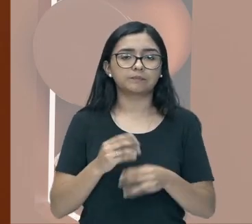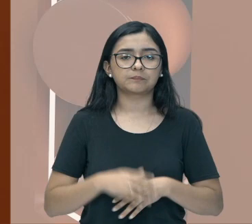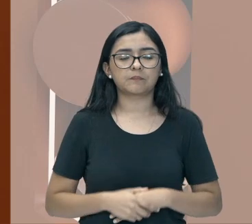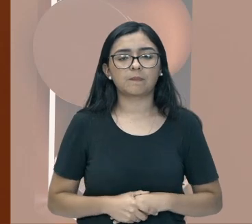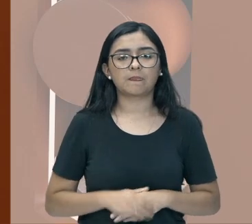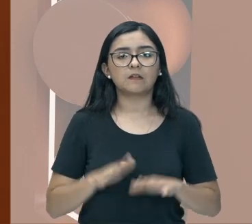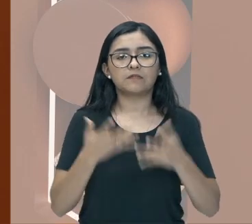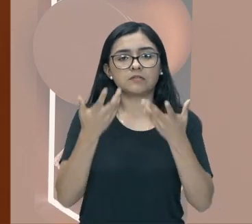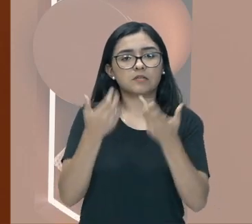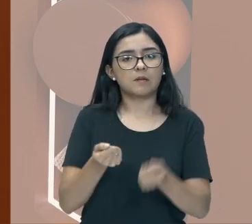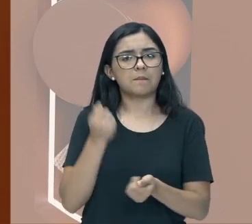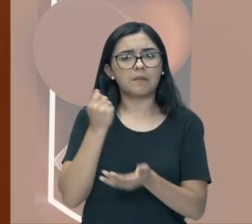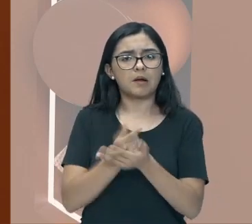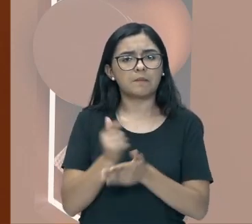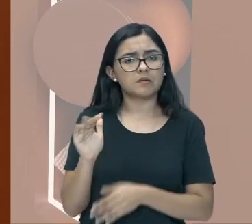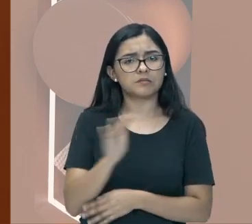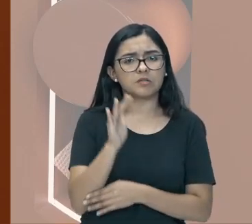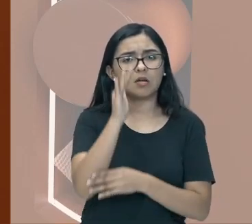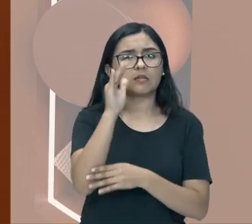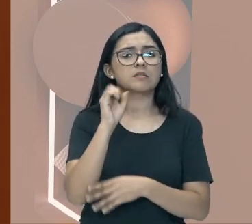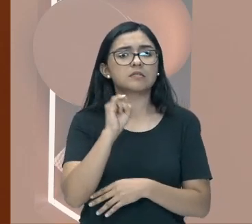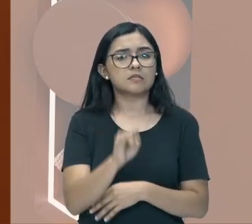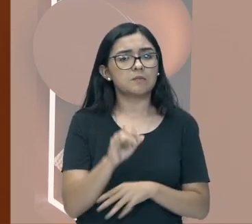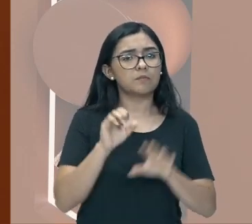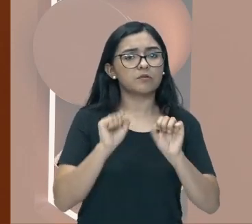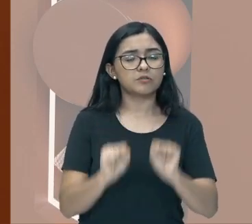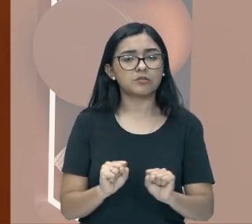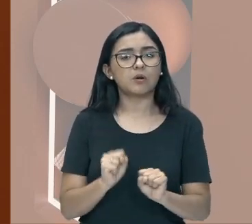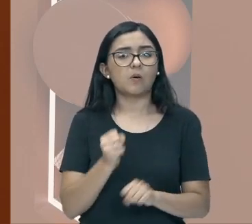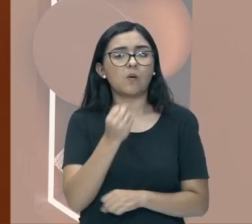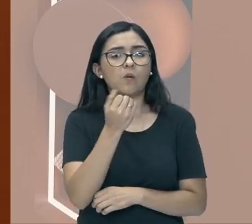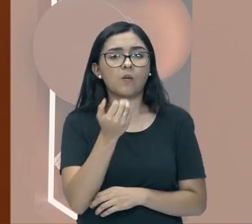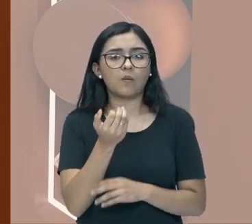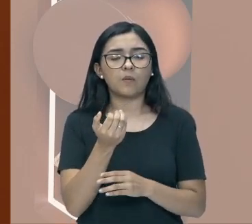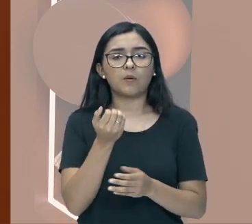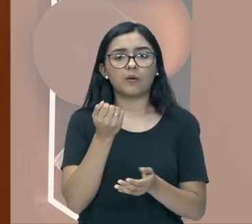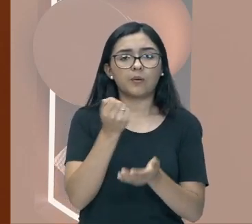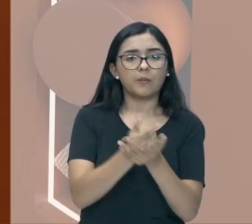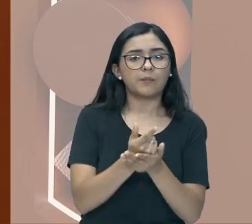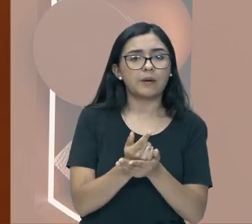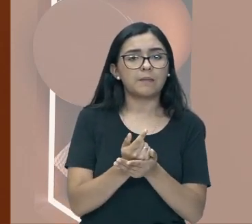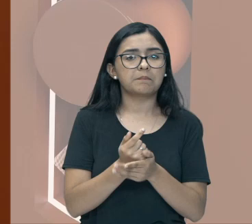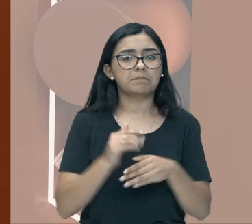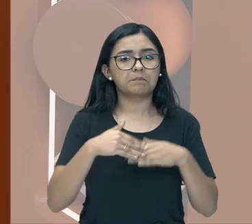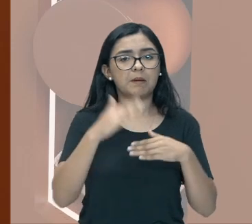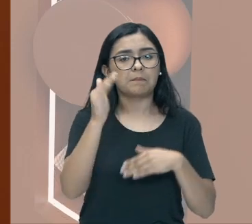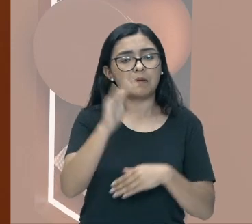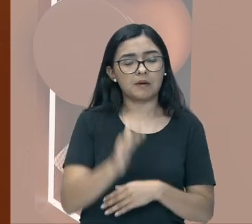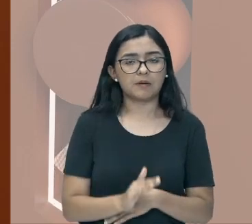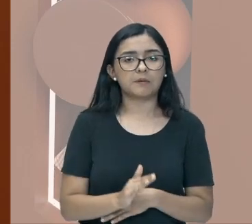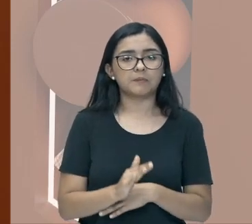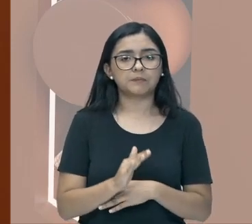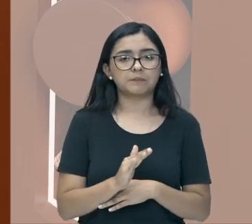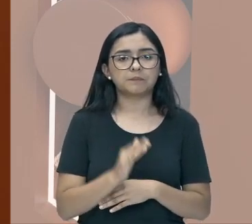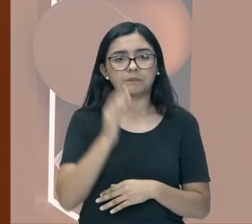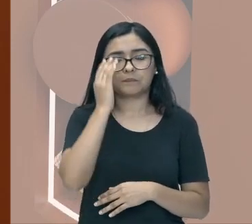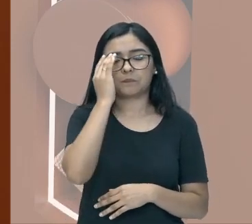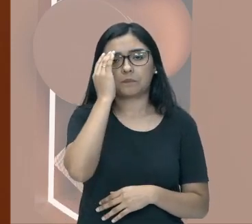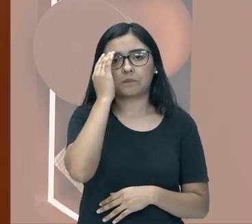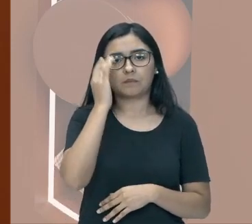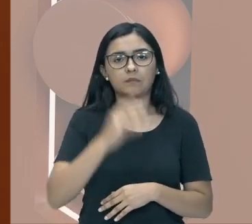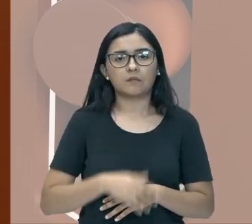né, por um produto, se eles podiam comprar mais barato, só porque a metrópole quer que ele compre dele, né, e não de